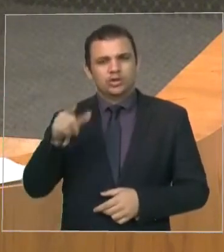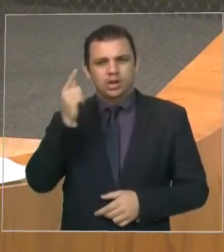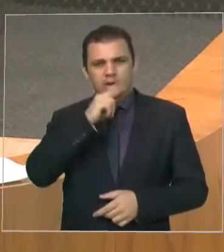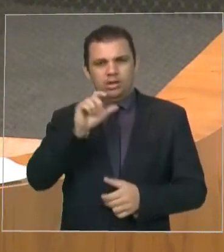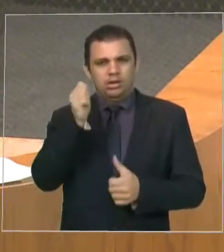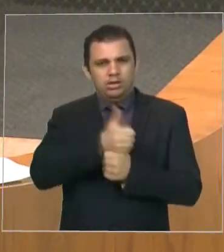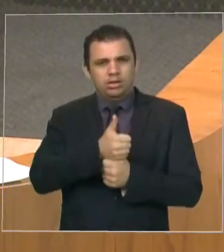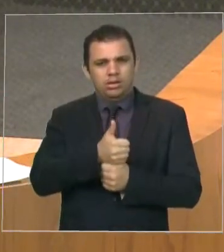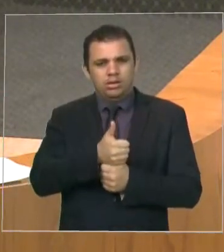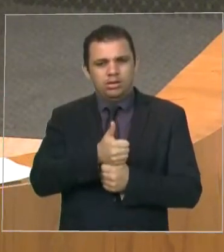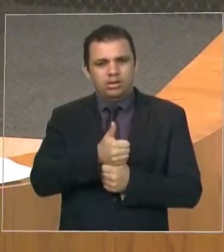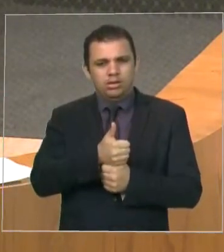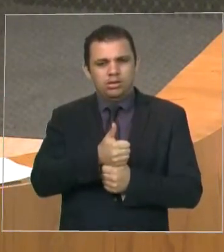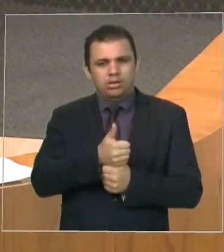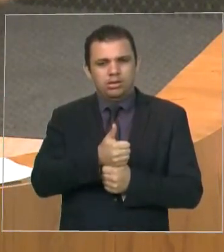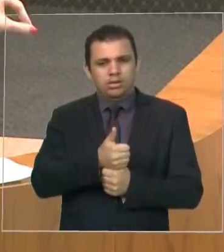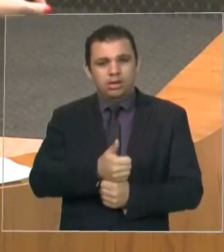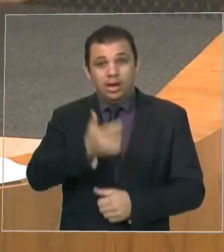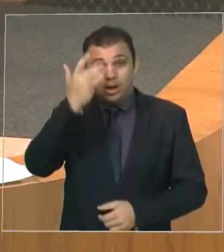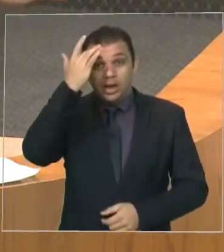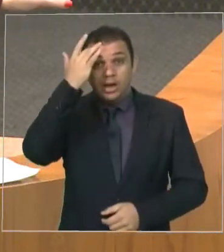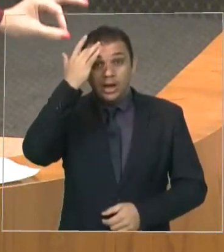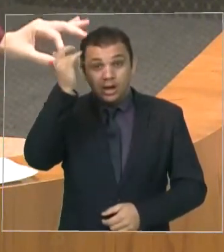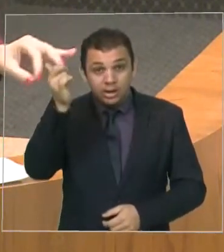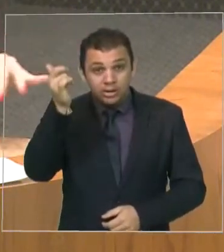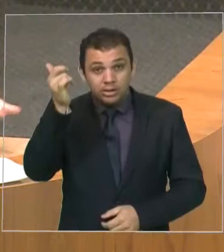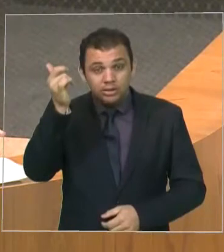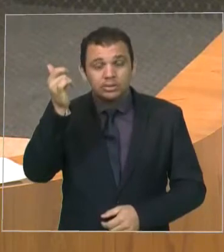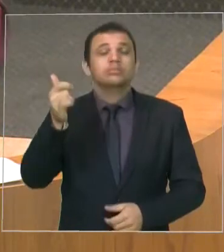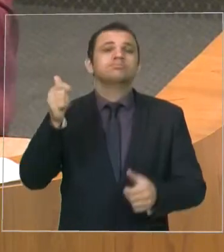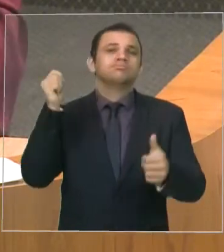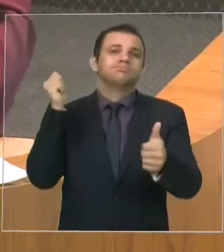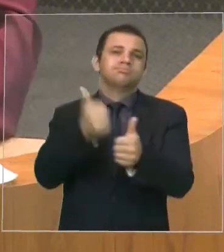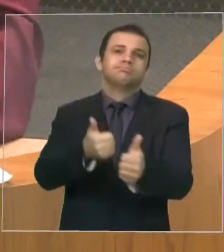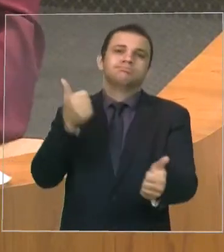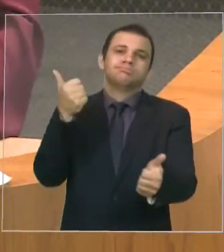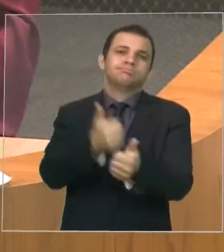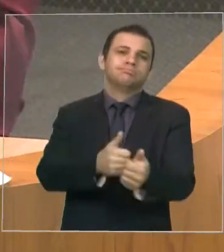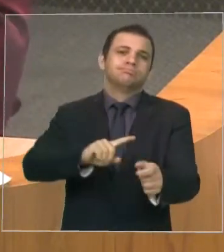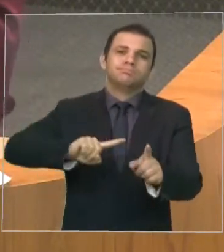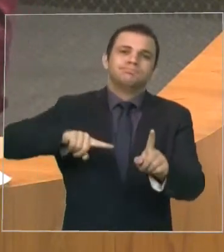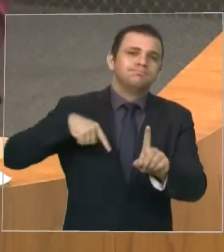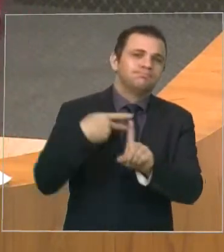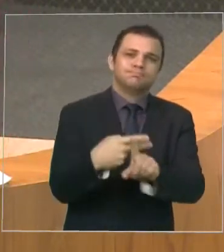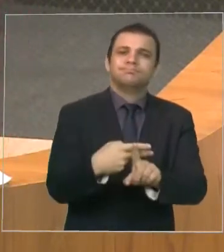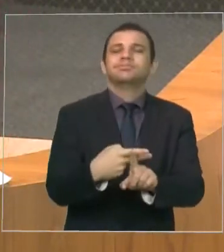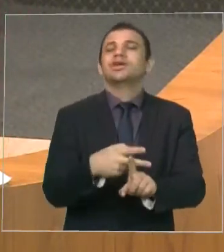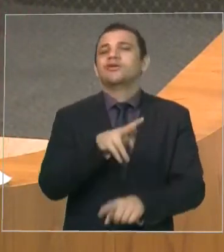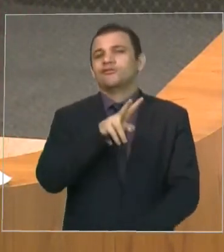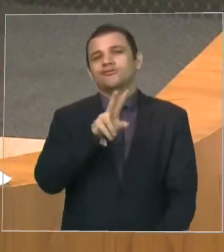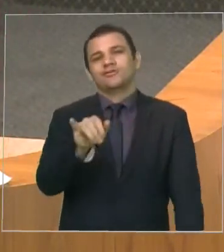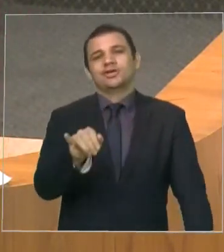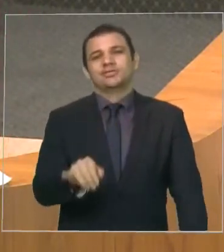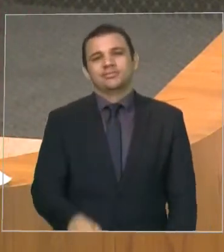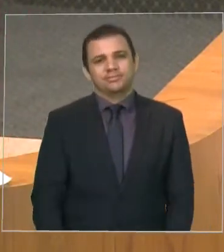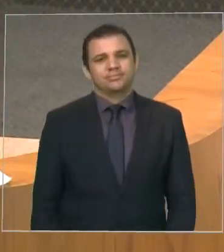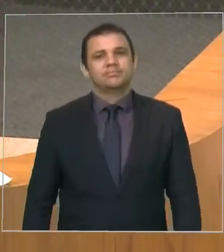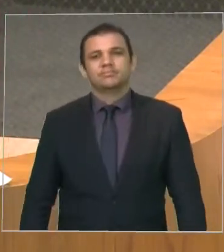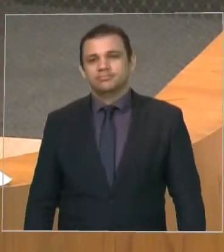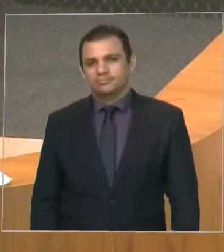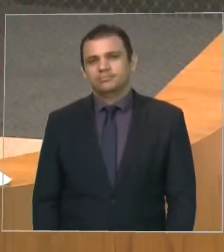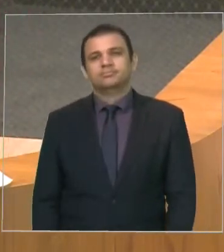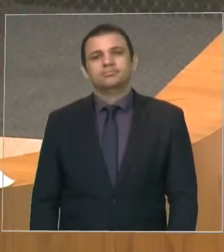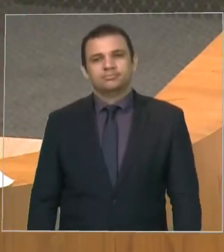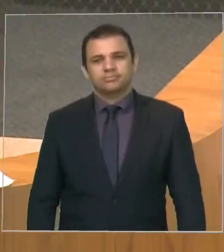dia seguinte a perseguição será em dobro. No dia seguinte a perseguição será